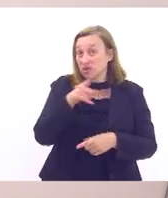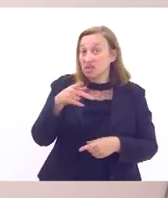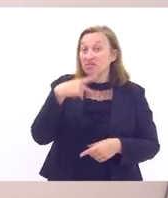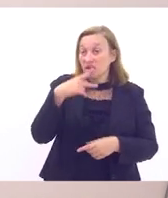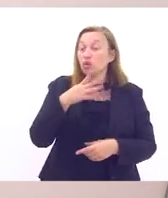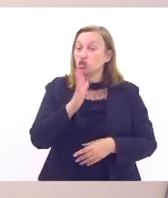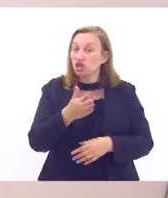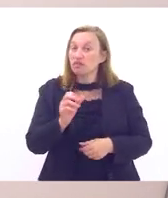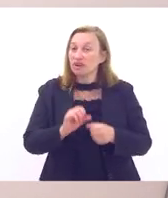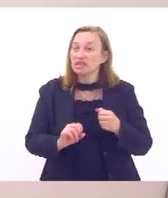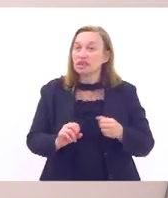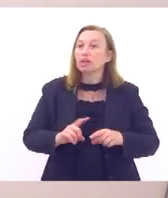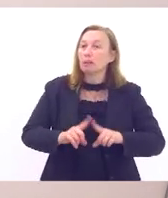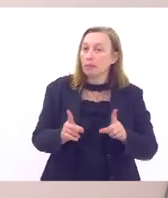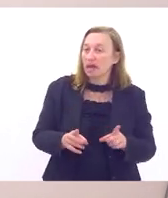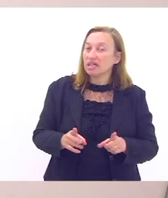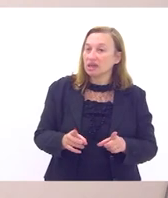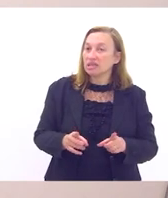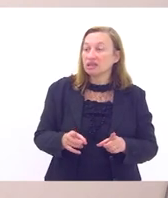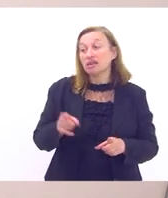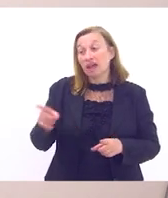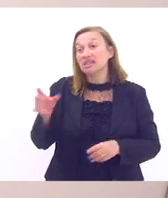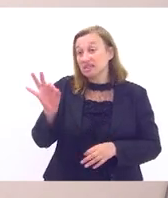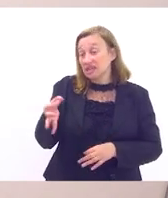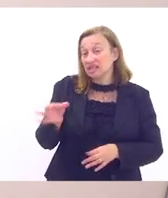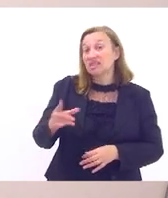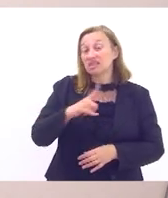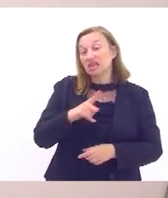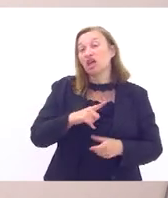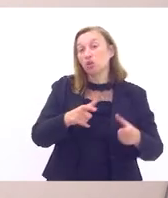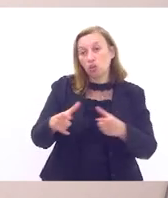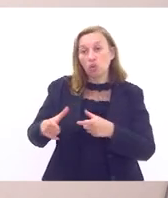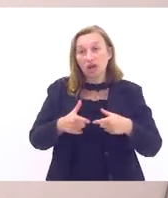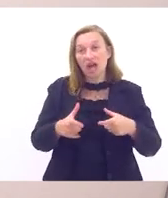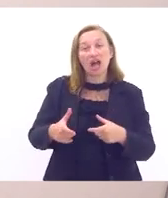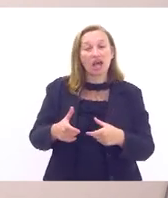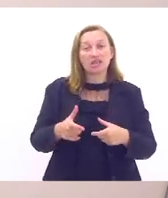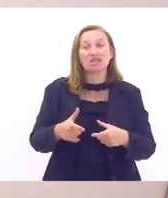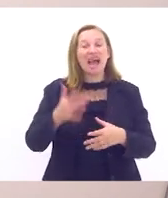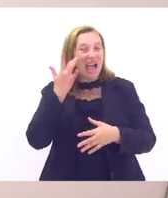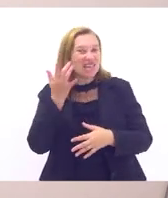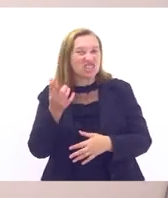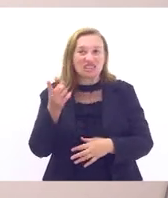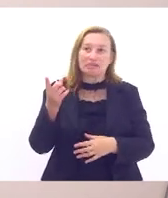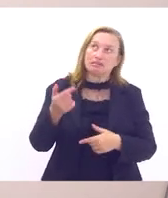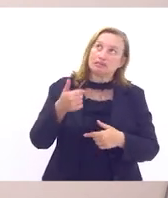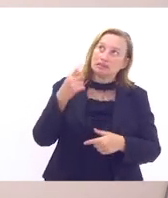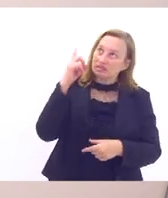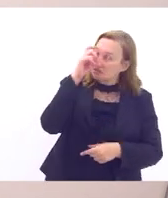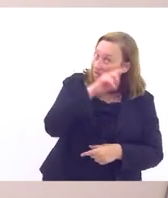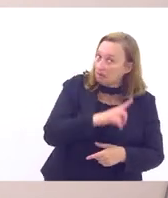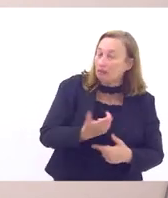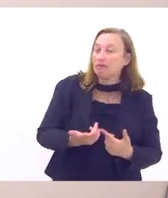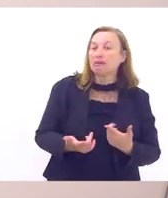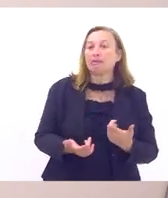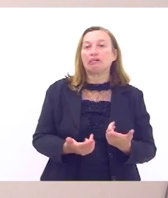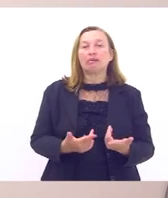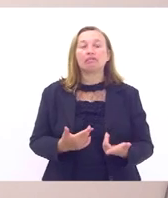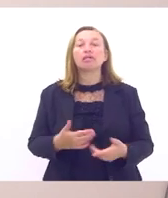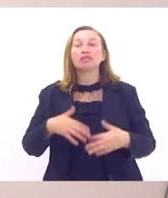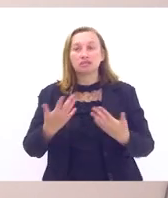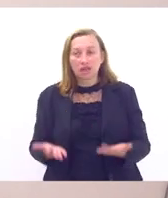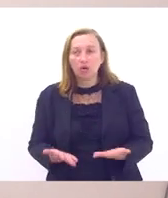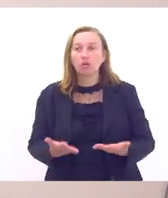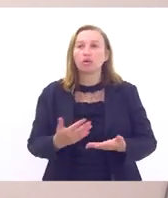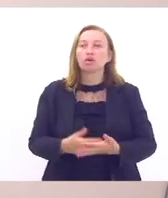já estão fazendo isso, mas na ponta lá, com certeza, tem lugares que acham que é muito trabalhoso, enfim. Então, acho